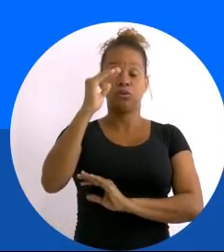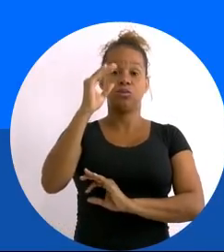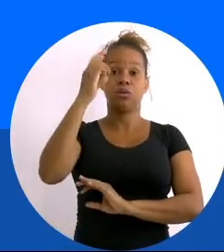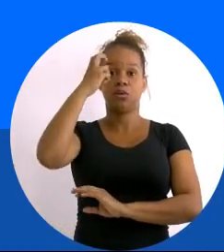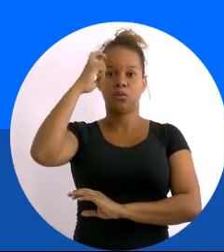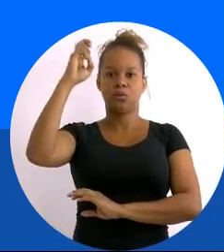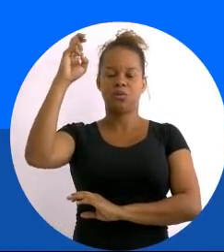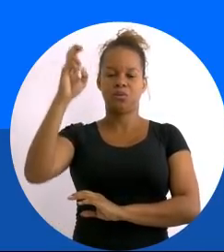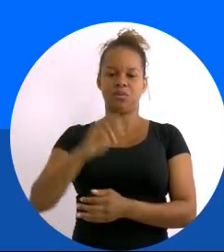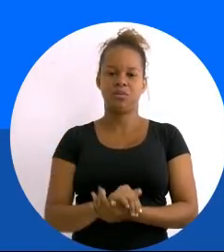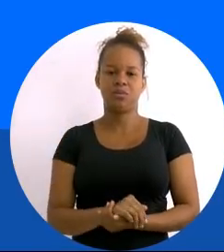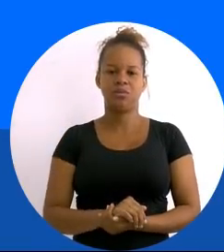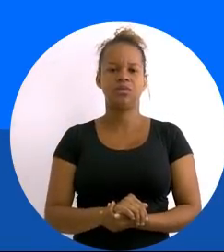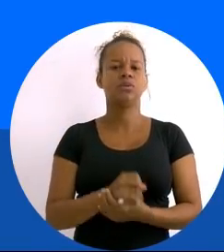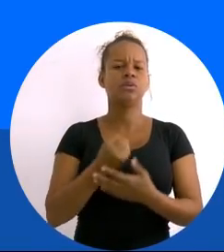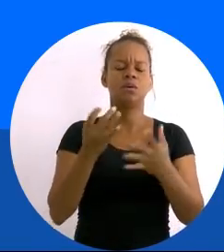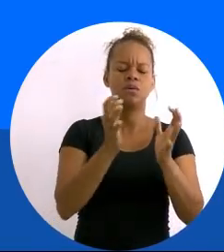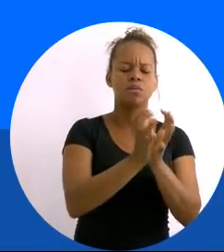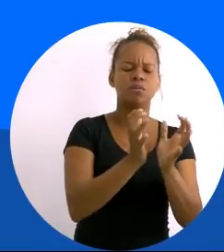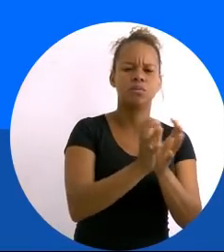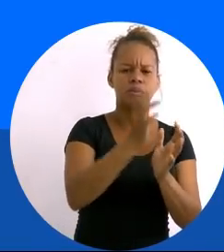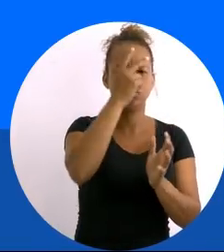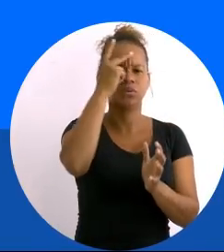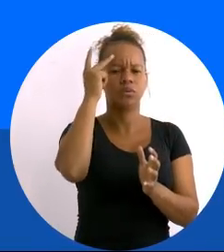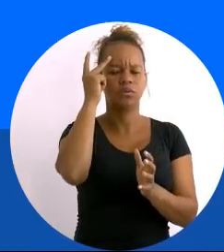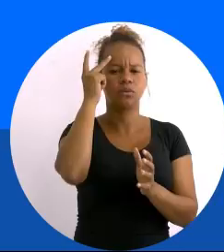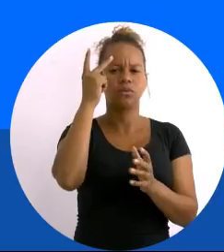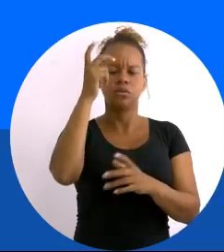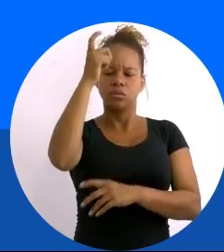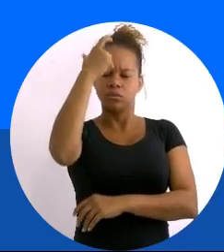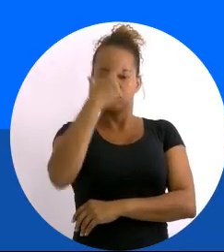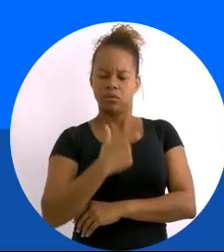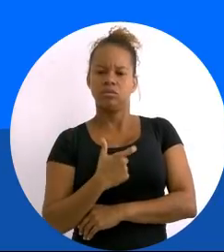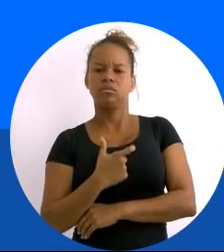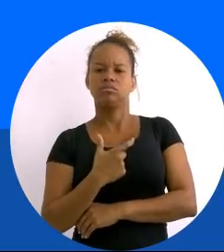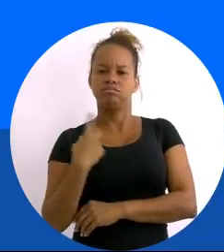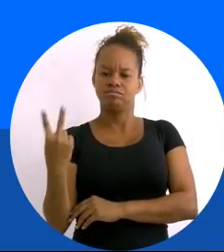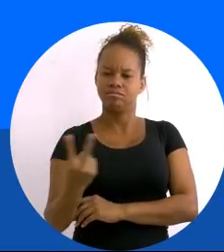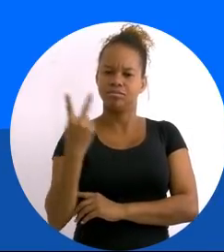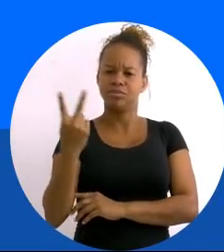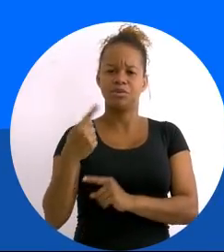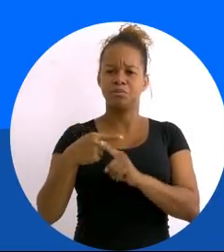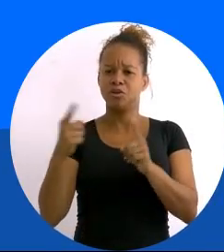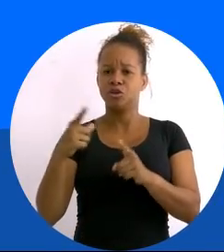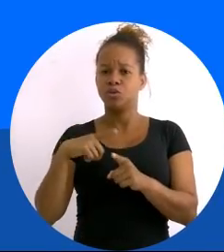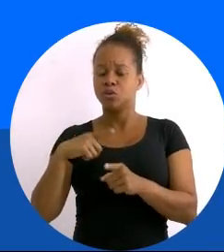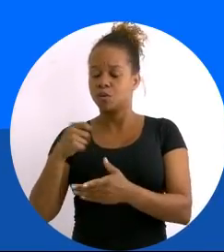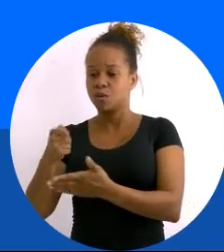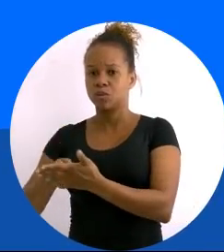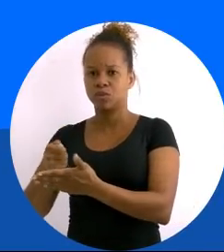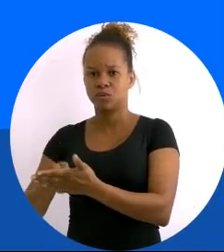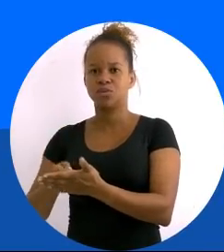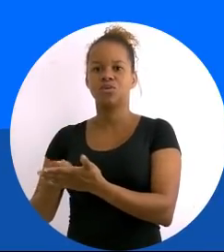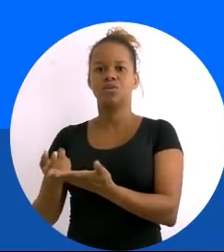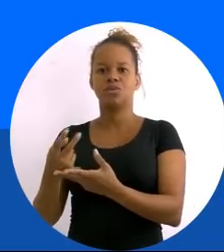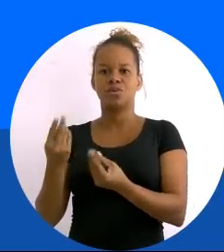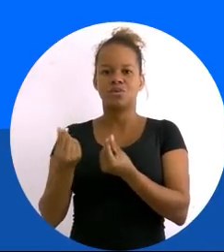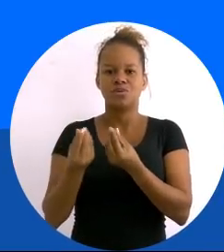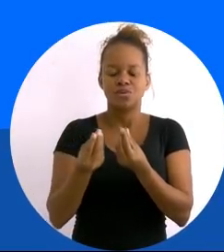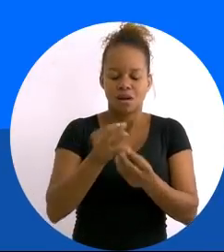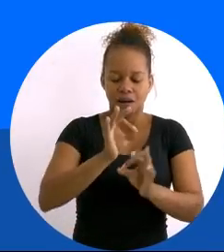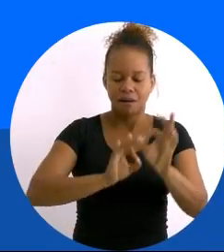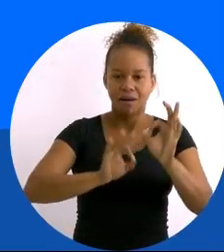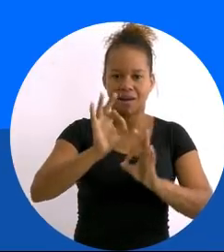Subculturas. São grupos de pessoas com um padrão peculiar de valores, mas que não são inconsistentes com os valores dominantes